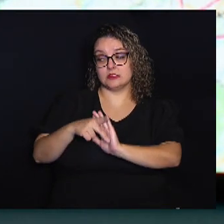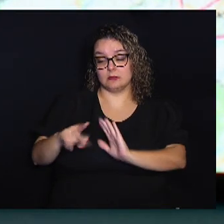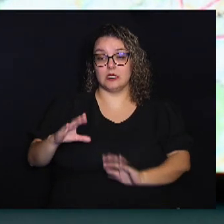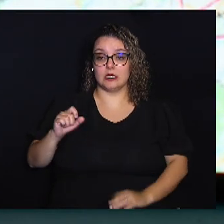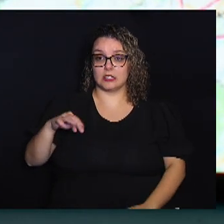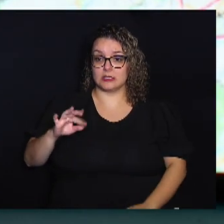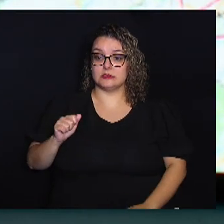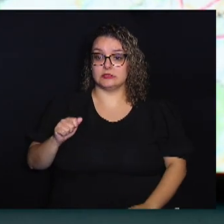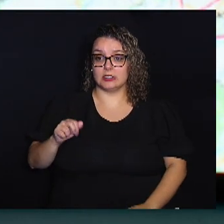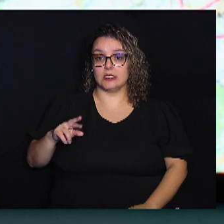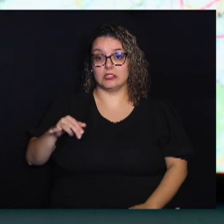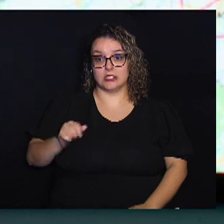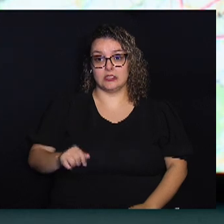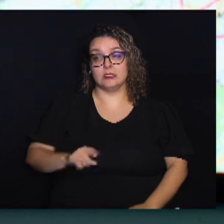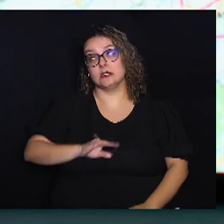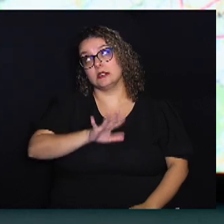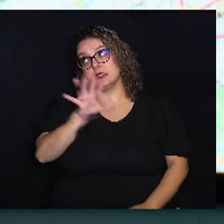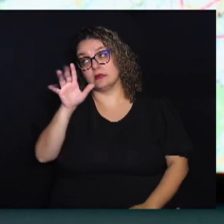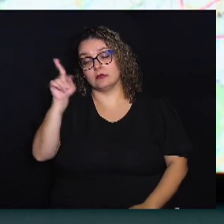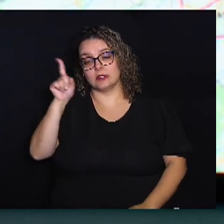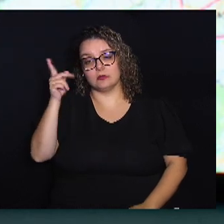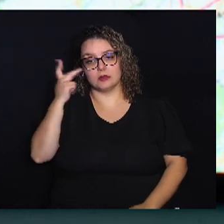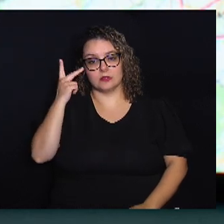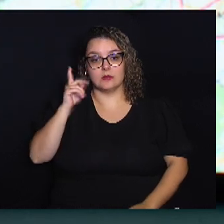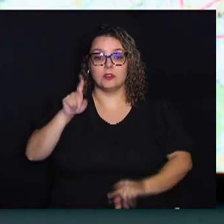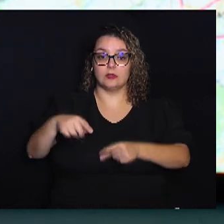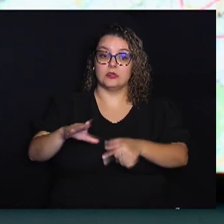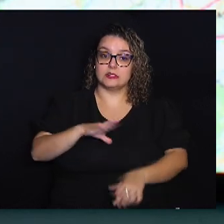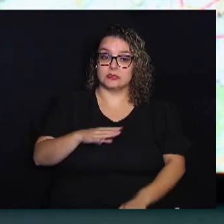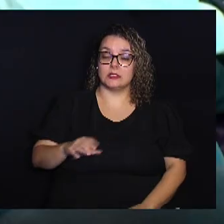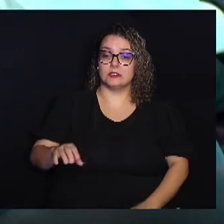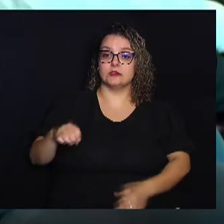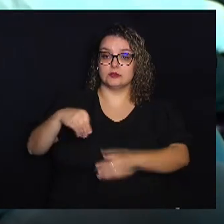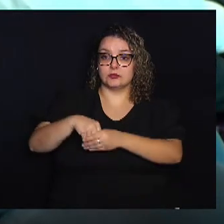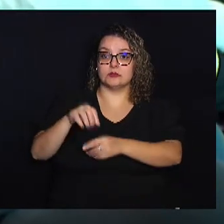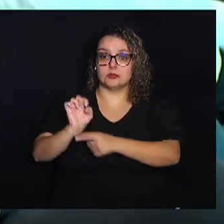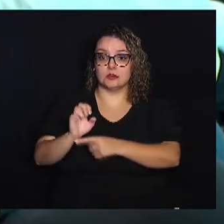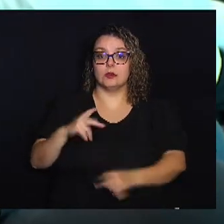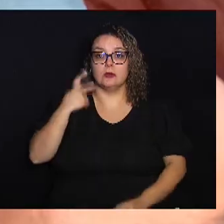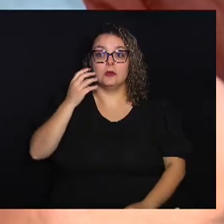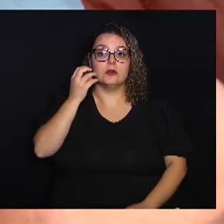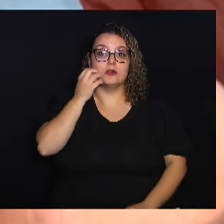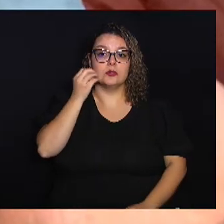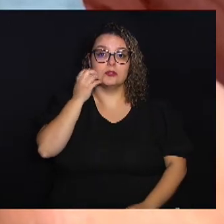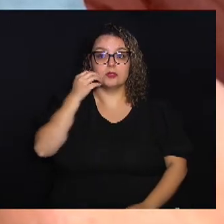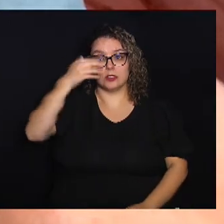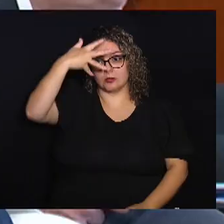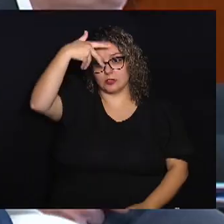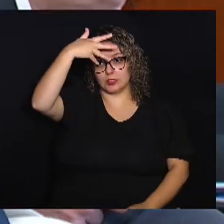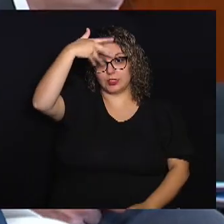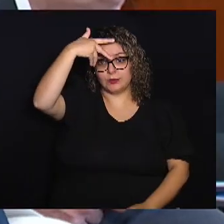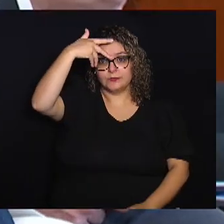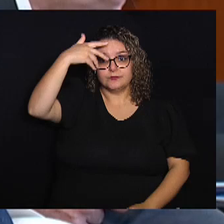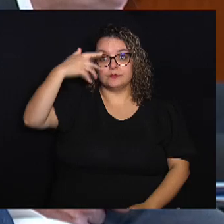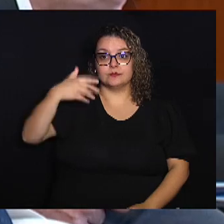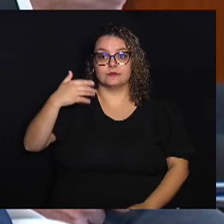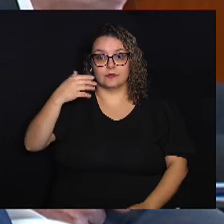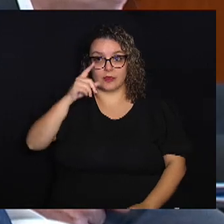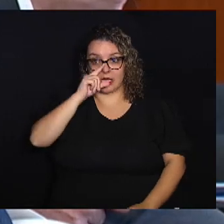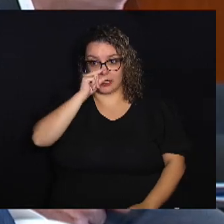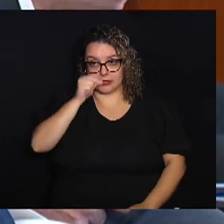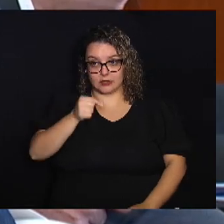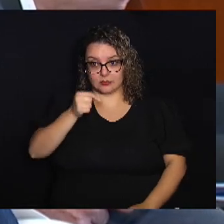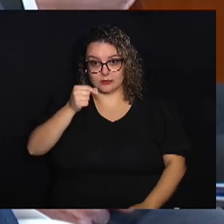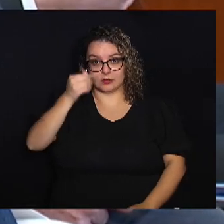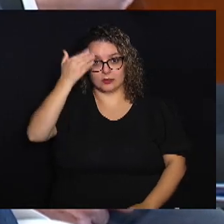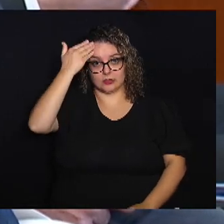abastece também a capital e outras cidades do interior do estado. Os vereadores Igor Diego, Rodrigo da Farmadic, Arnaldo